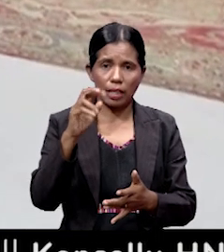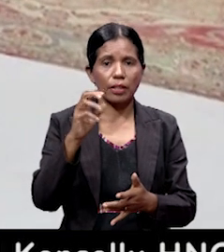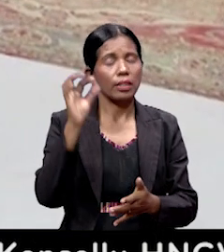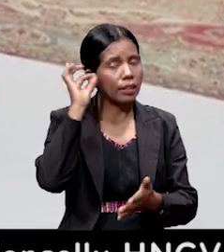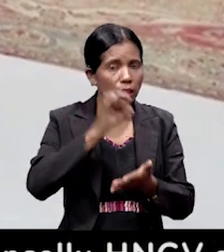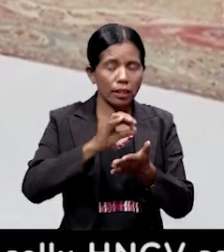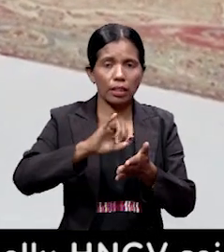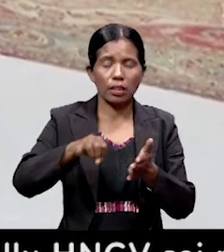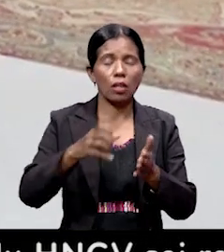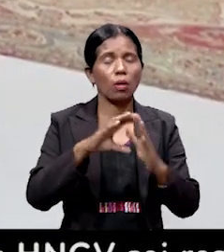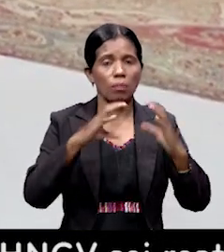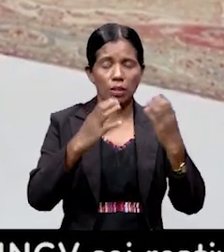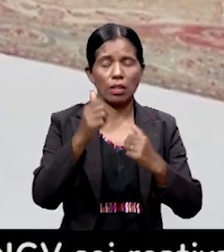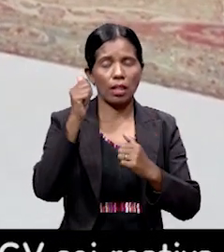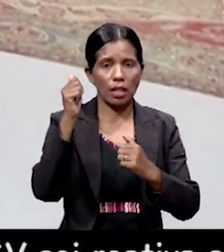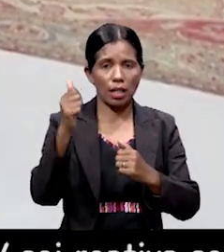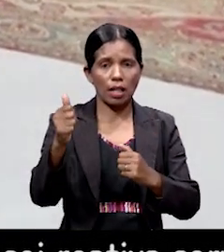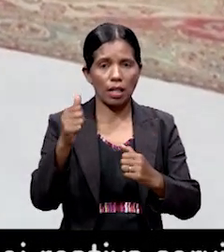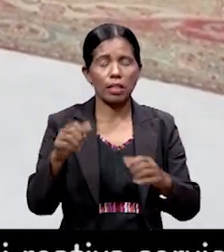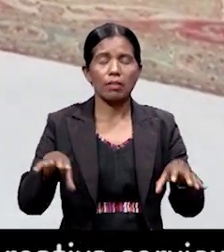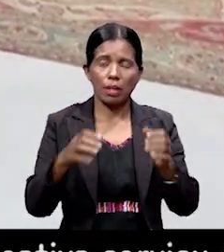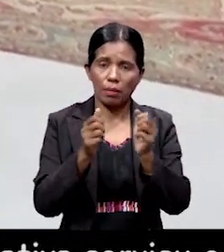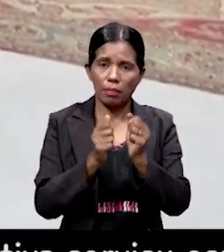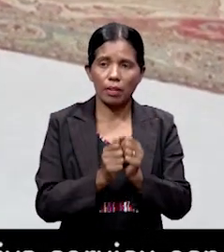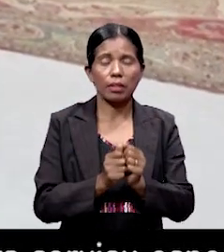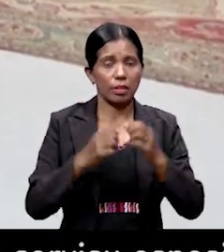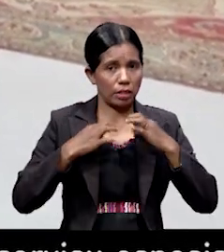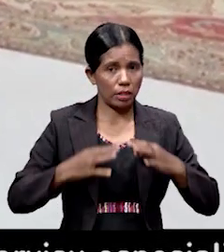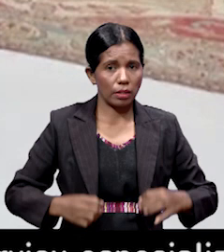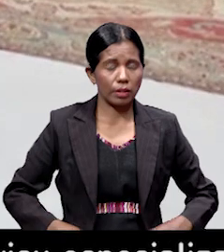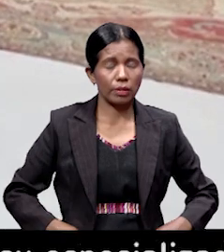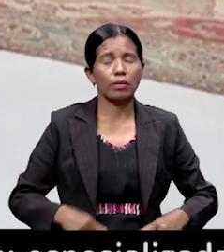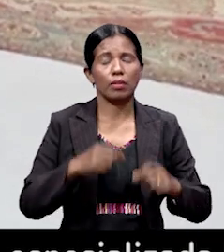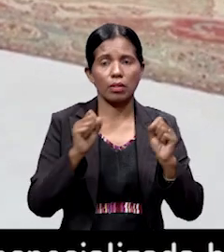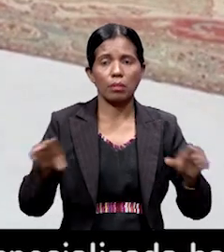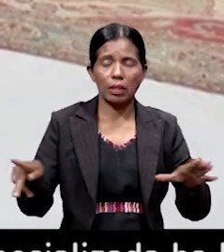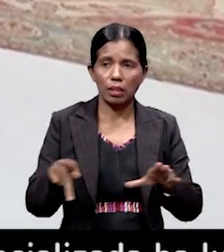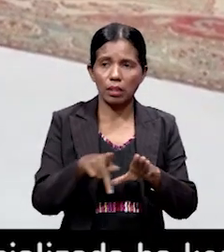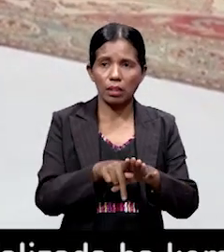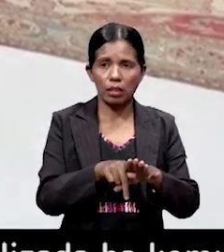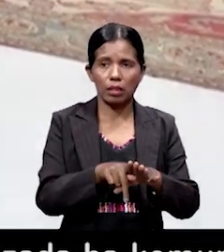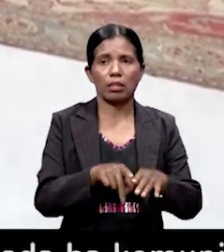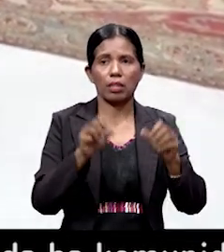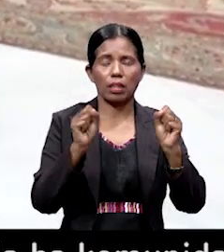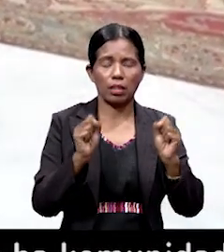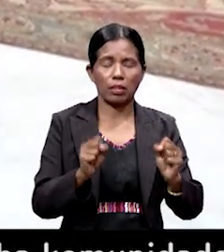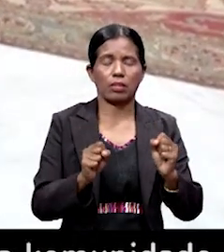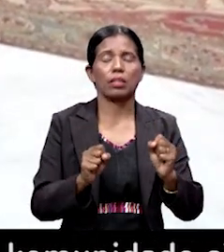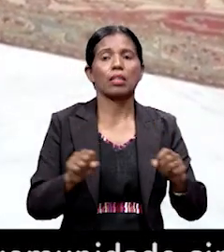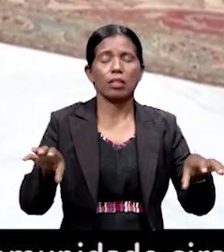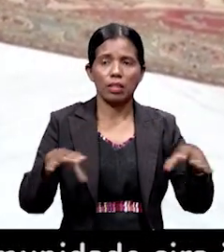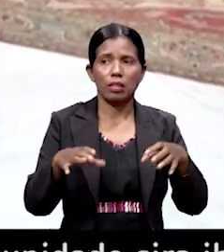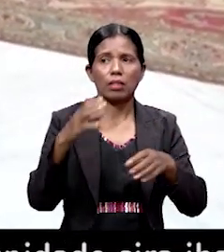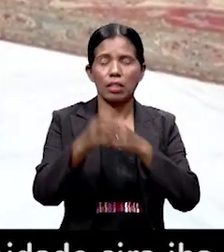Comissão Alto Fraternidade Humana, escolhido no dar parte da equipa avaliação para o prêmio Jaiat Fraternidade Humana